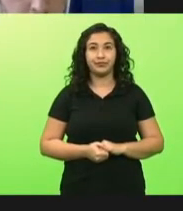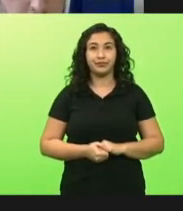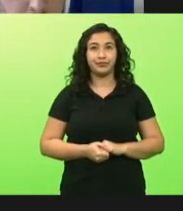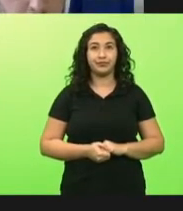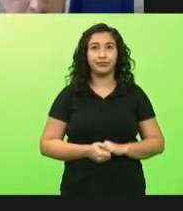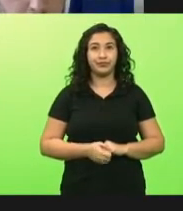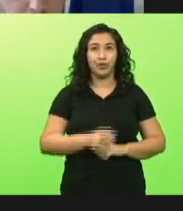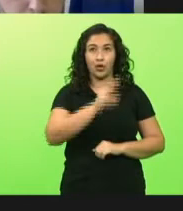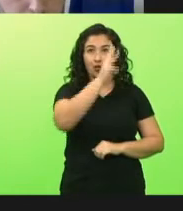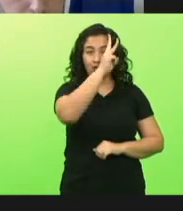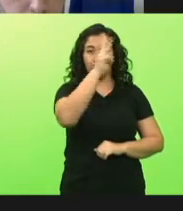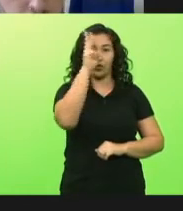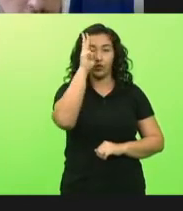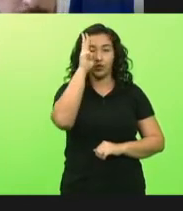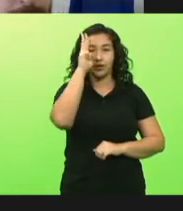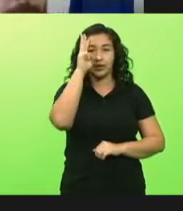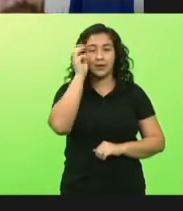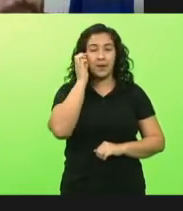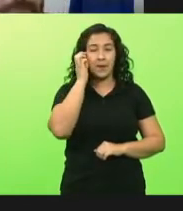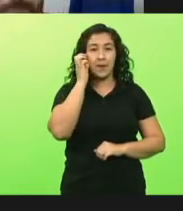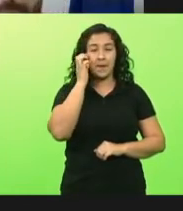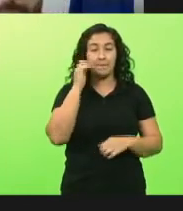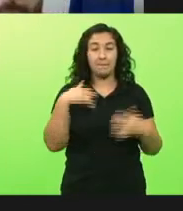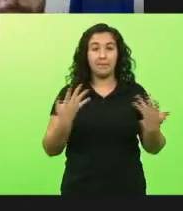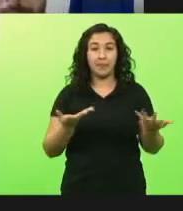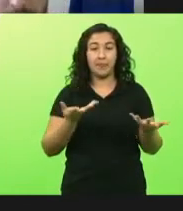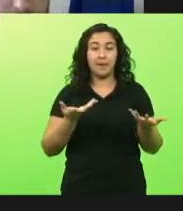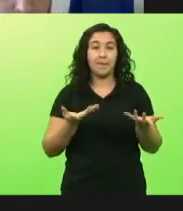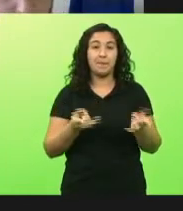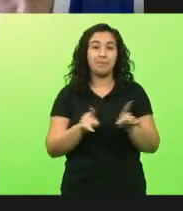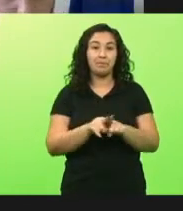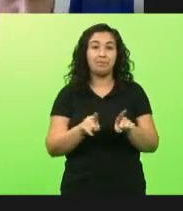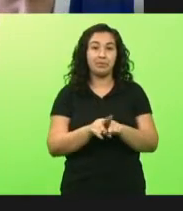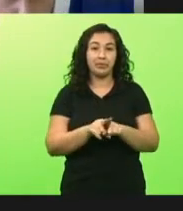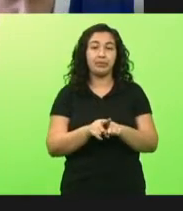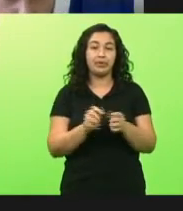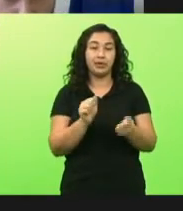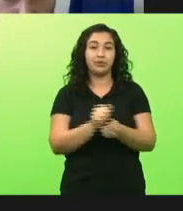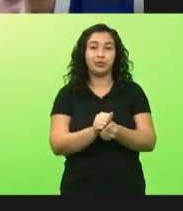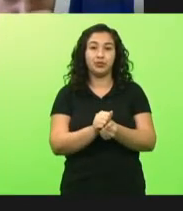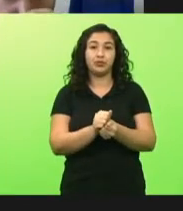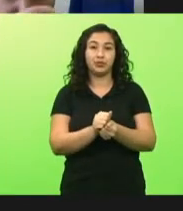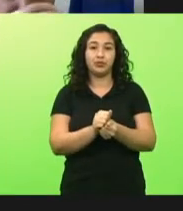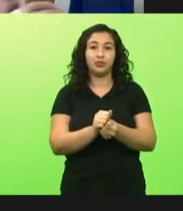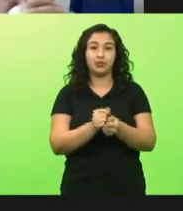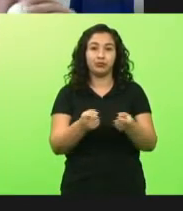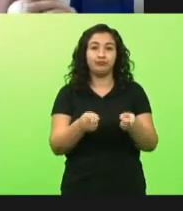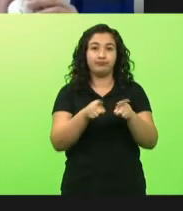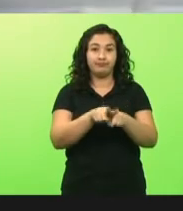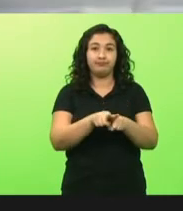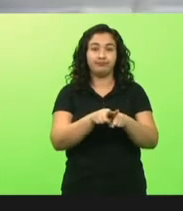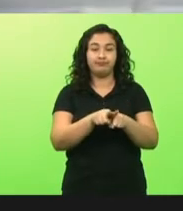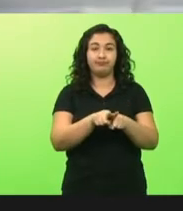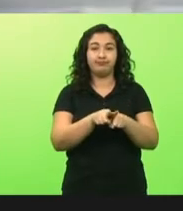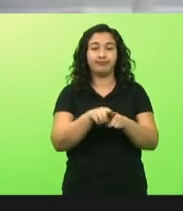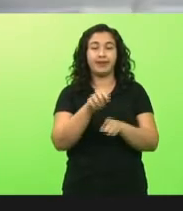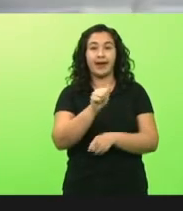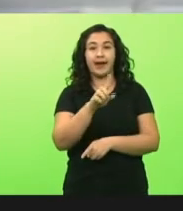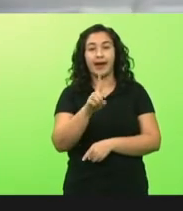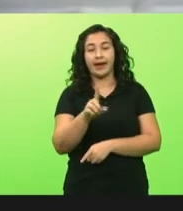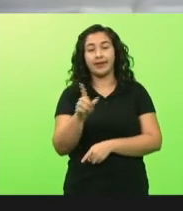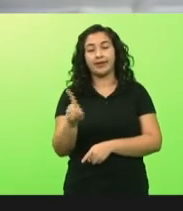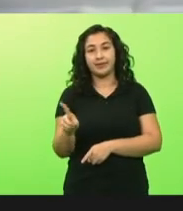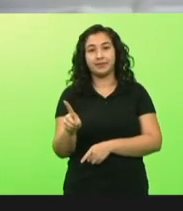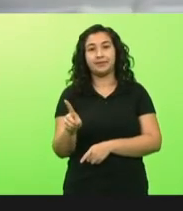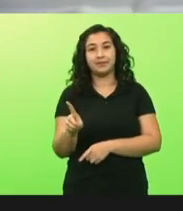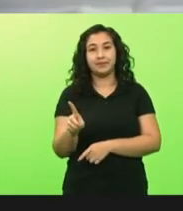Weber. Pois então, nesse momento, eu também venho junto à deputada Ada, junto ao deputado Vampiro, ao Rodrigo Minotto, também deixar